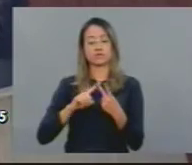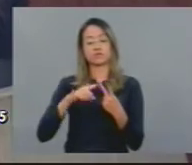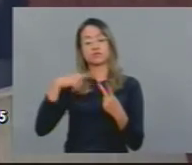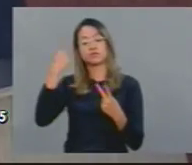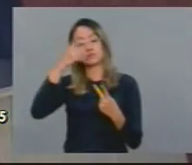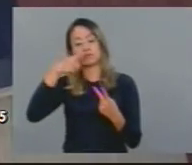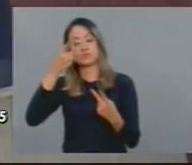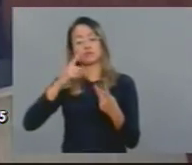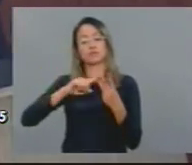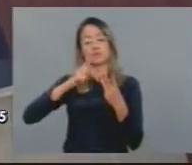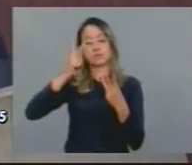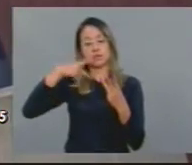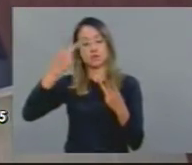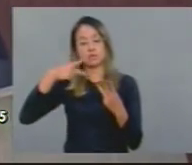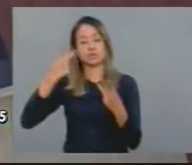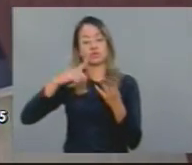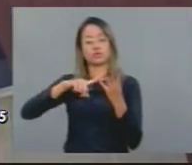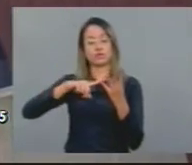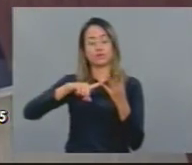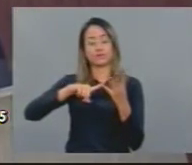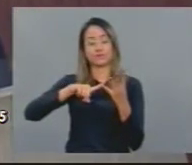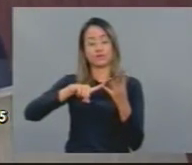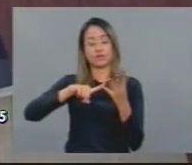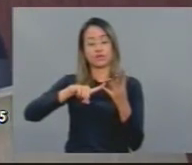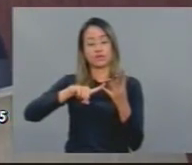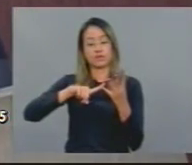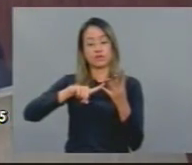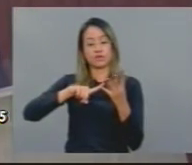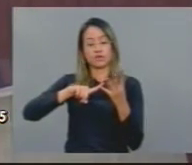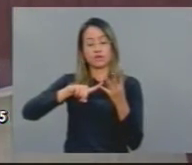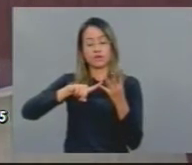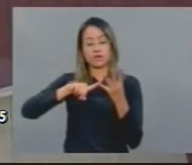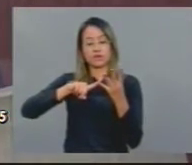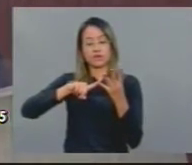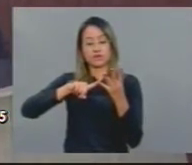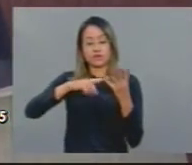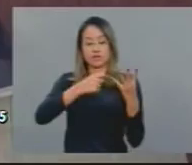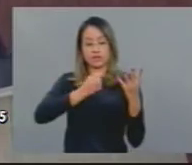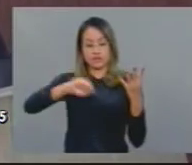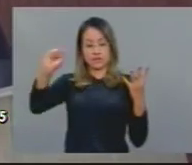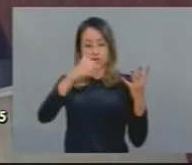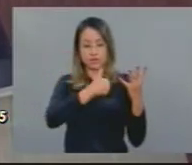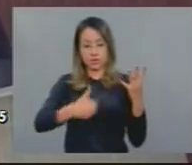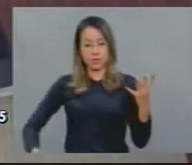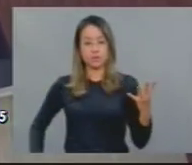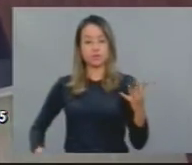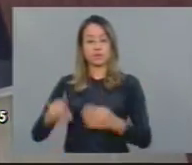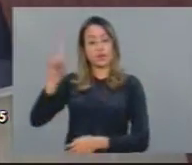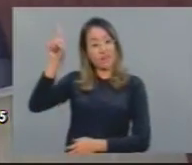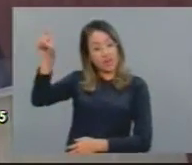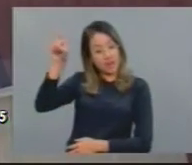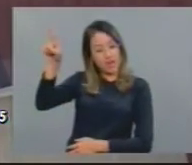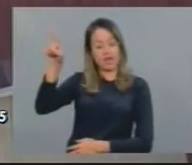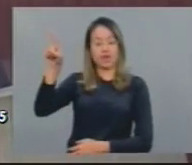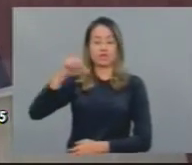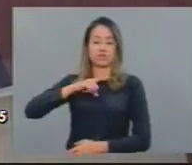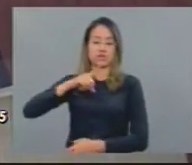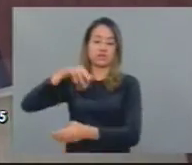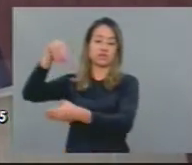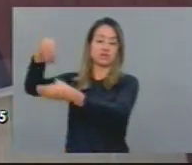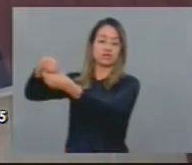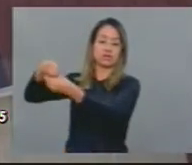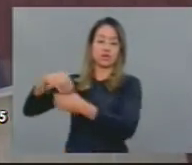Primeiro gesto, deputado Leonardo, é reconhecer a crise, não é esconder a crise. Dizer que está tudo bem,